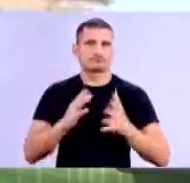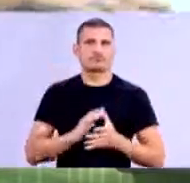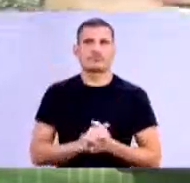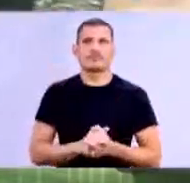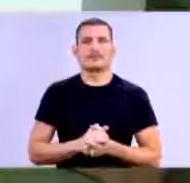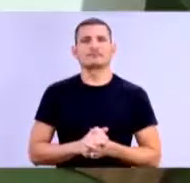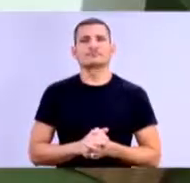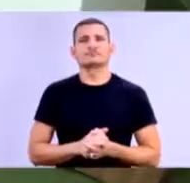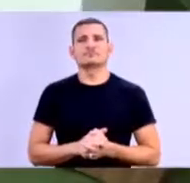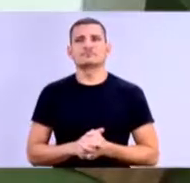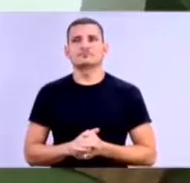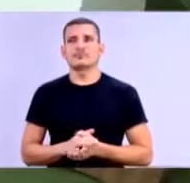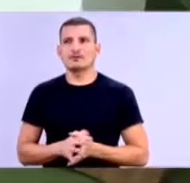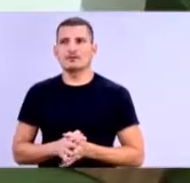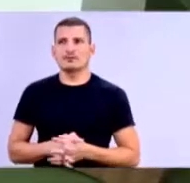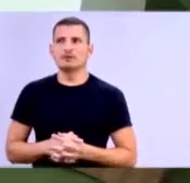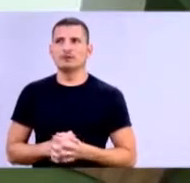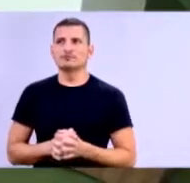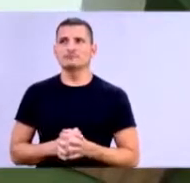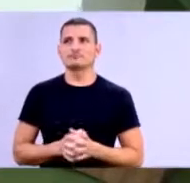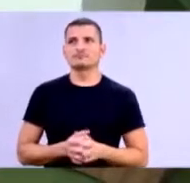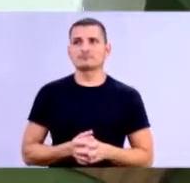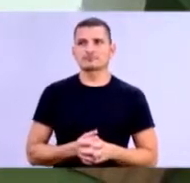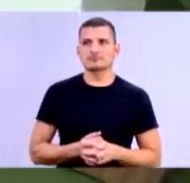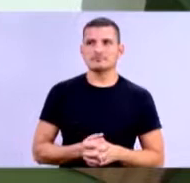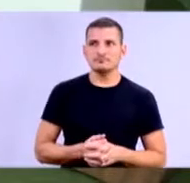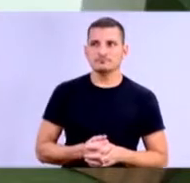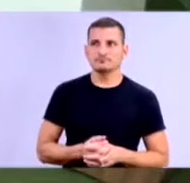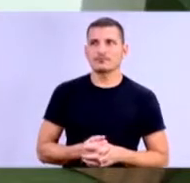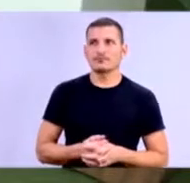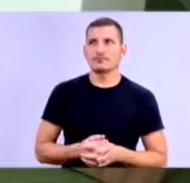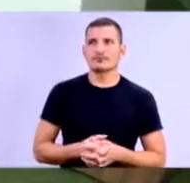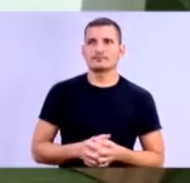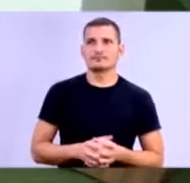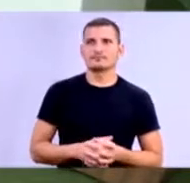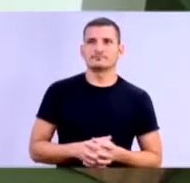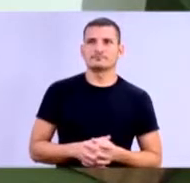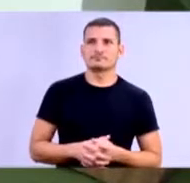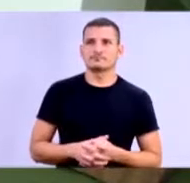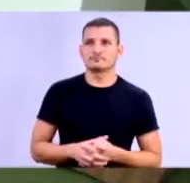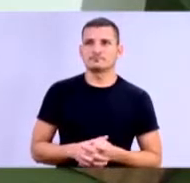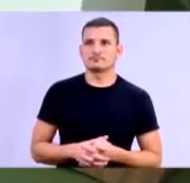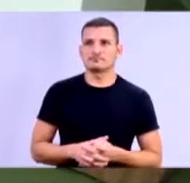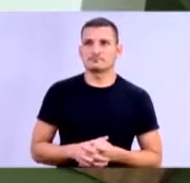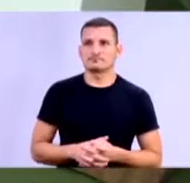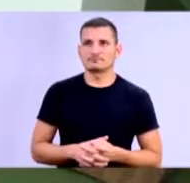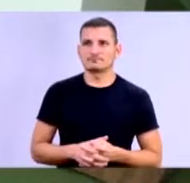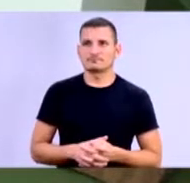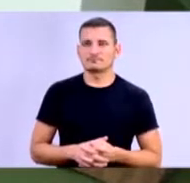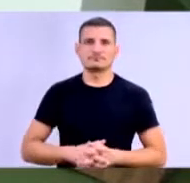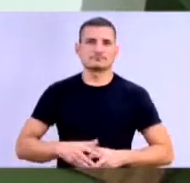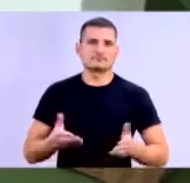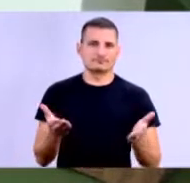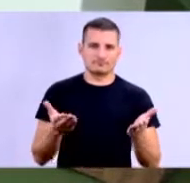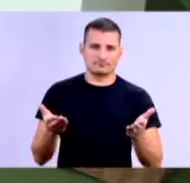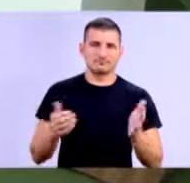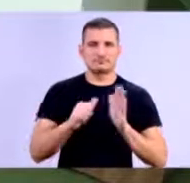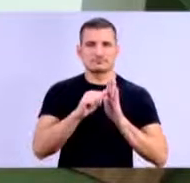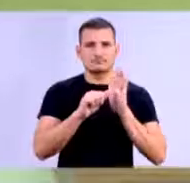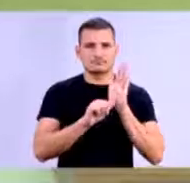aqui conosco, né, professora? É um privilégio, né? Nós contamos, então, nessa era do século